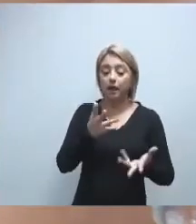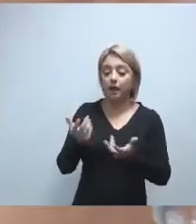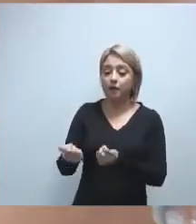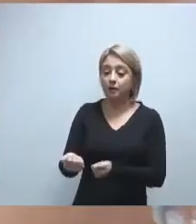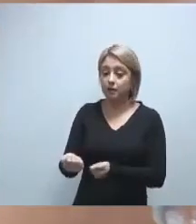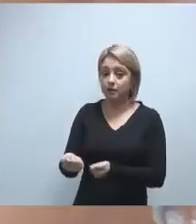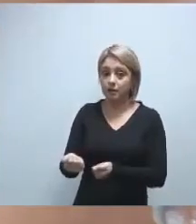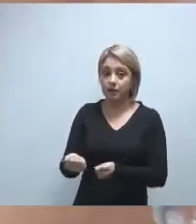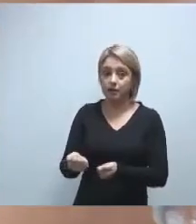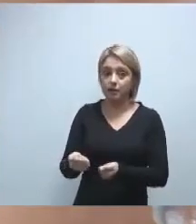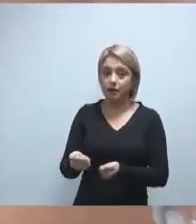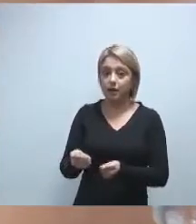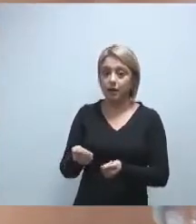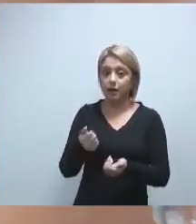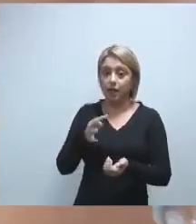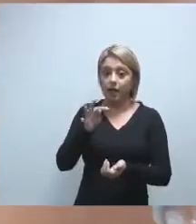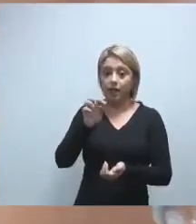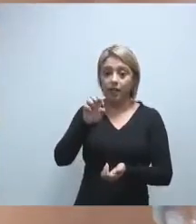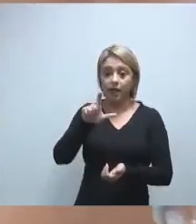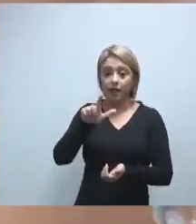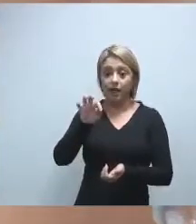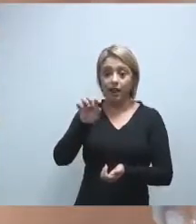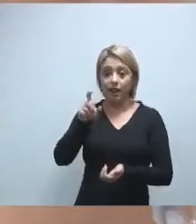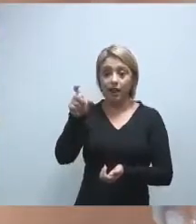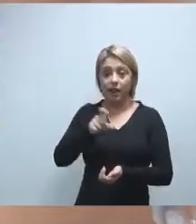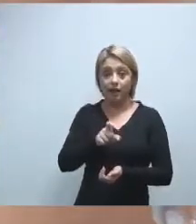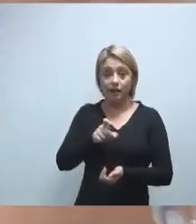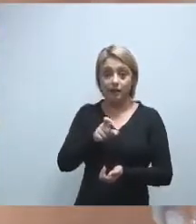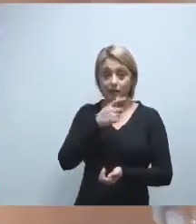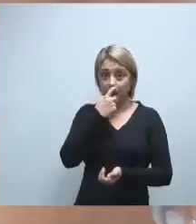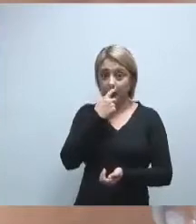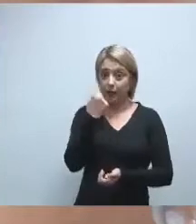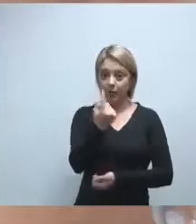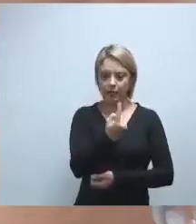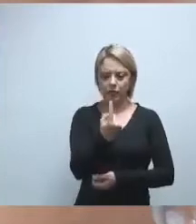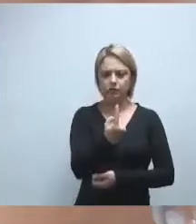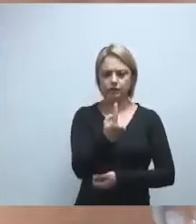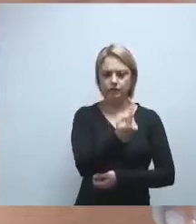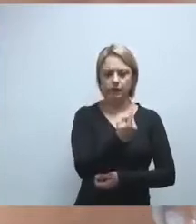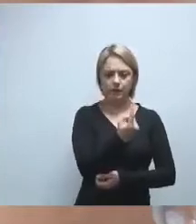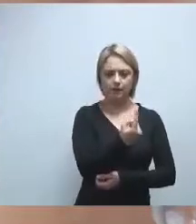um telex do procurador-geral da república individualmente